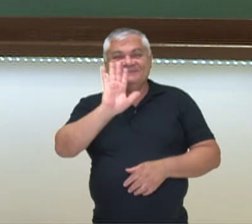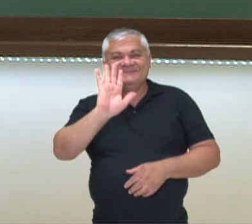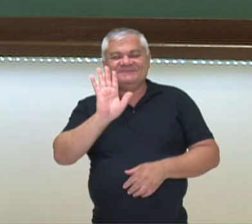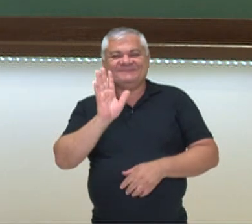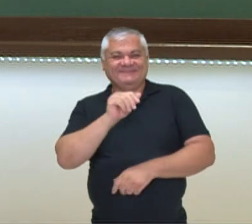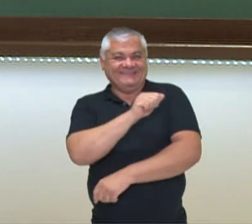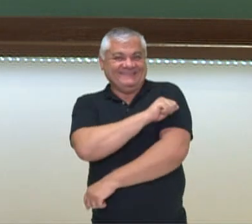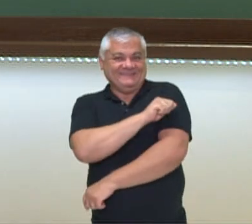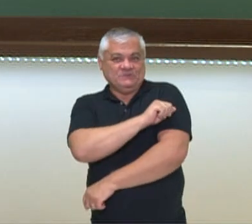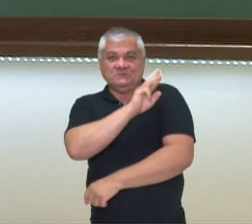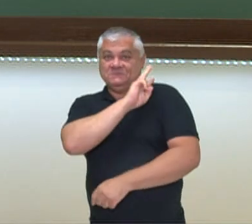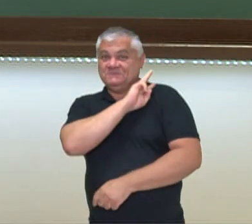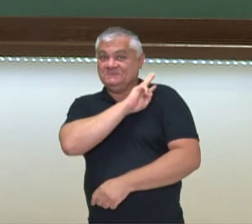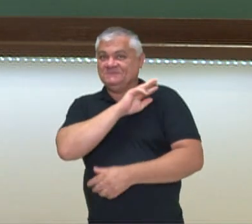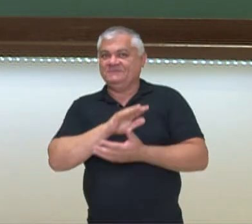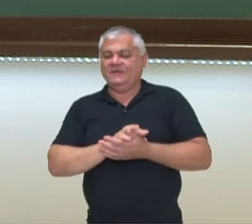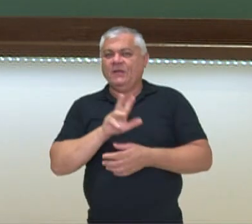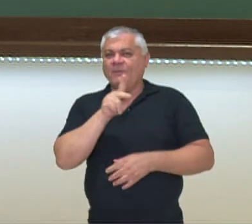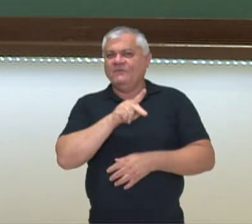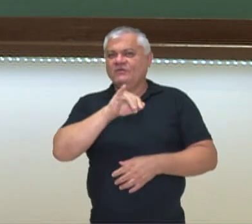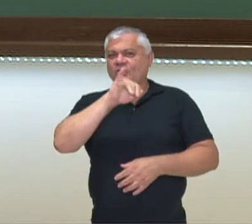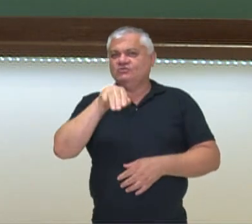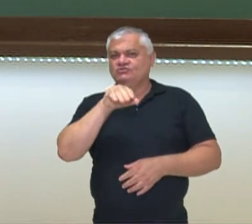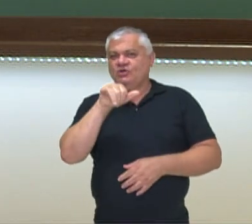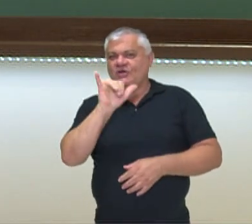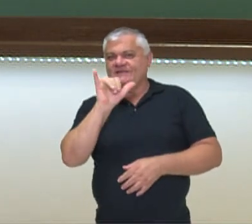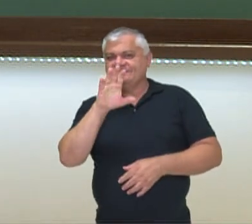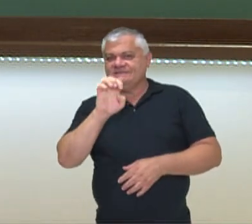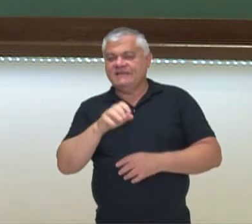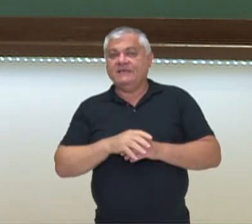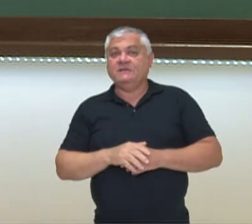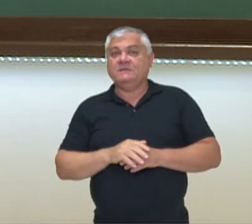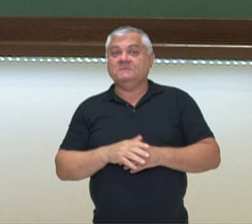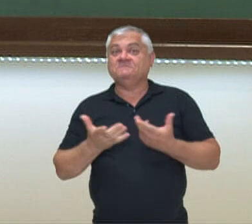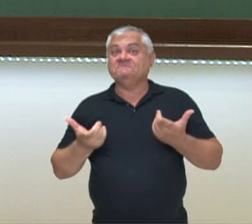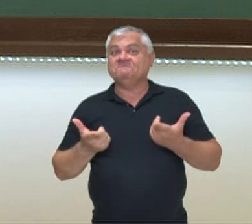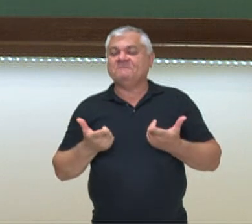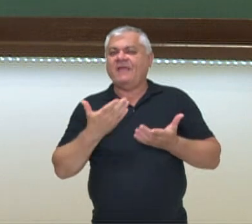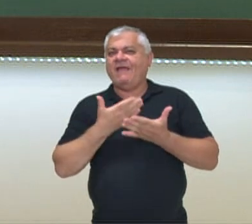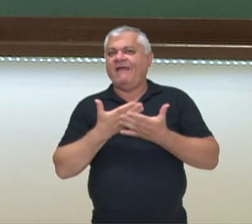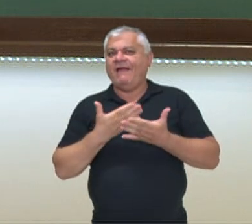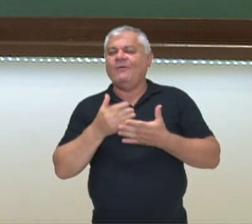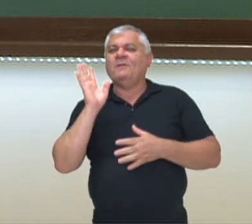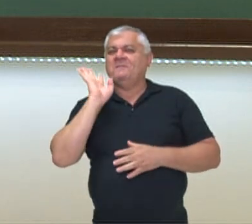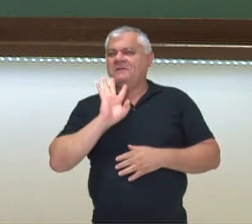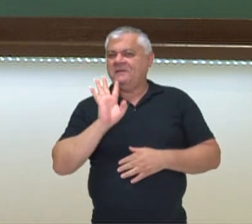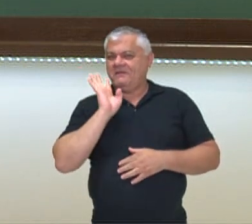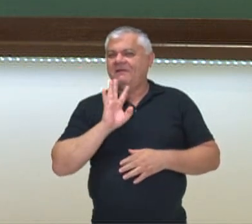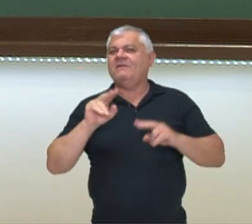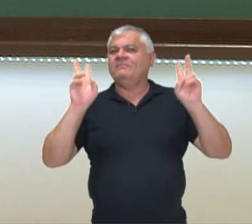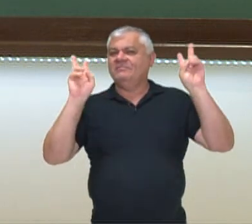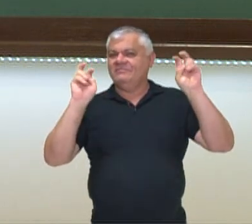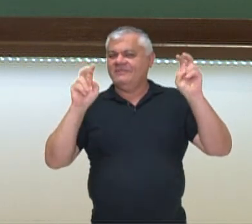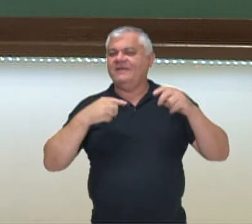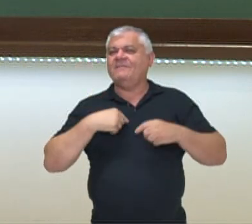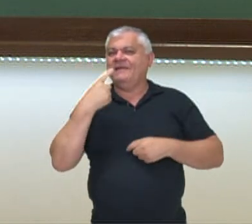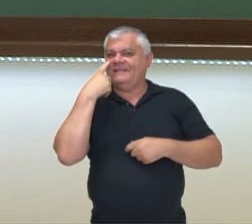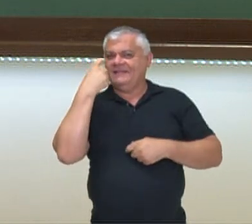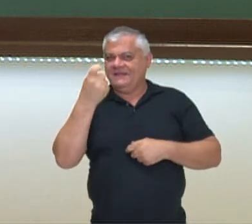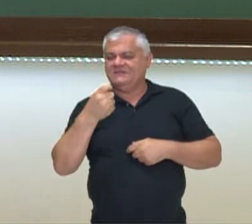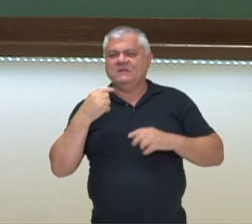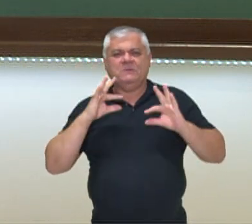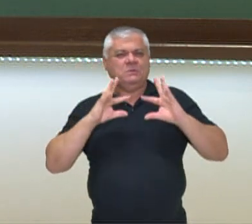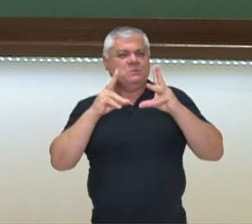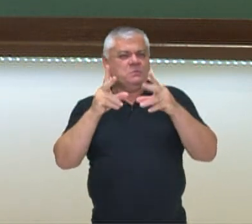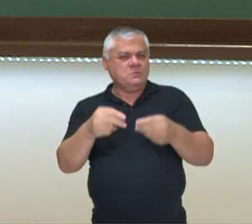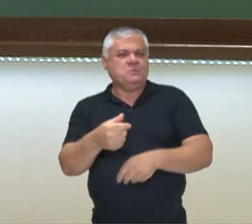Olá, terceiranista! Sou a professora Joyce, estamos aqui para mais um encontro, hoje um encontro bem legal, vamos falar de um tema muito interessante para todo e